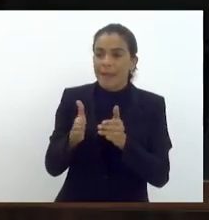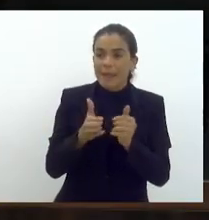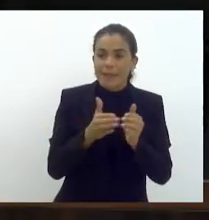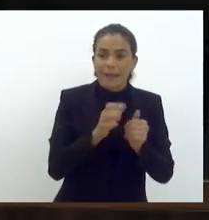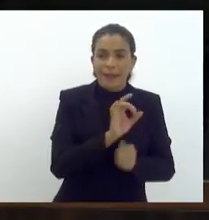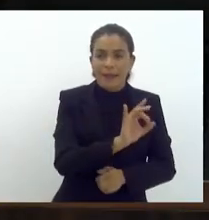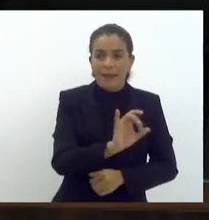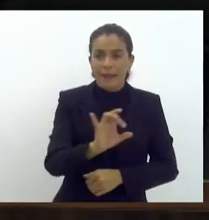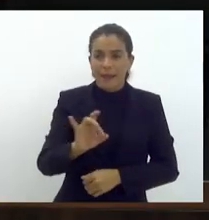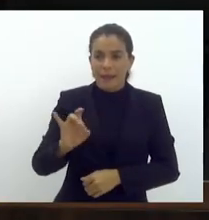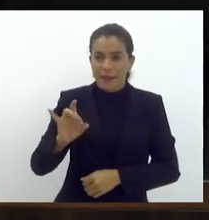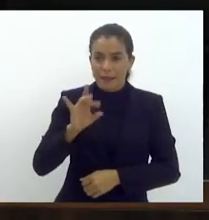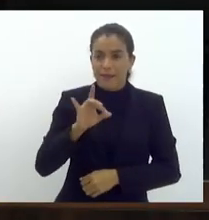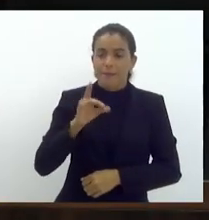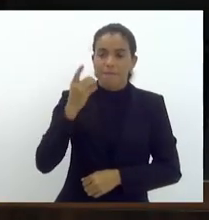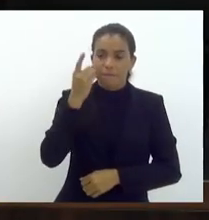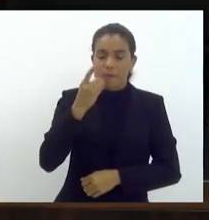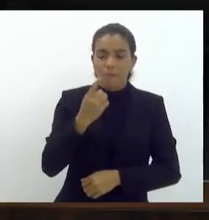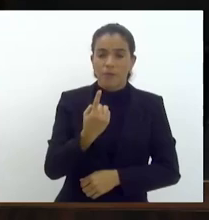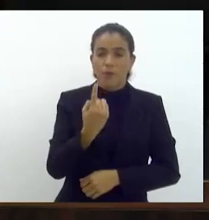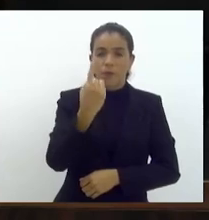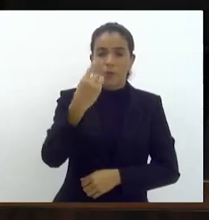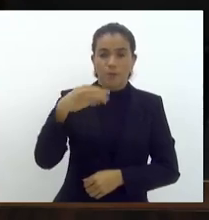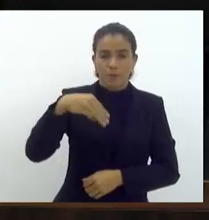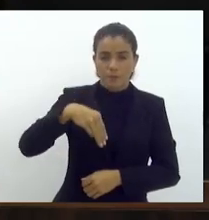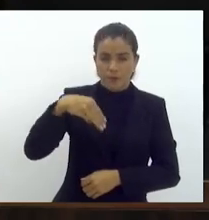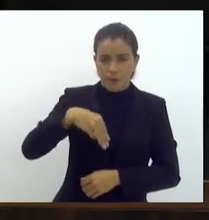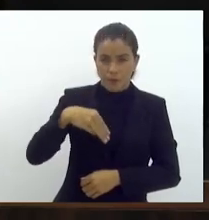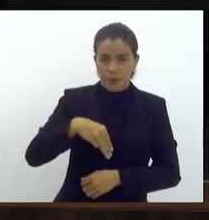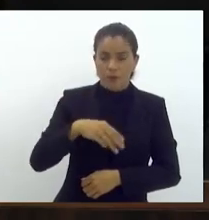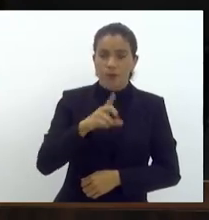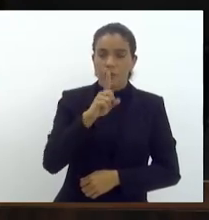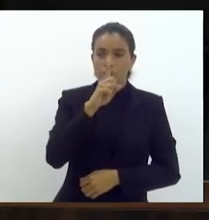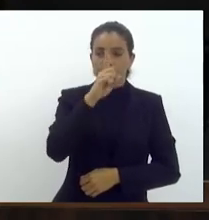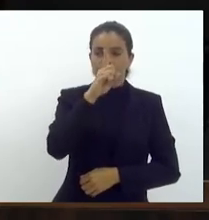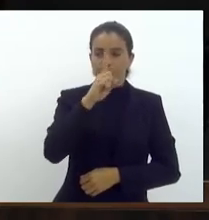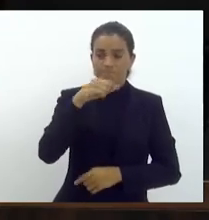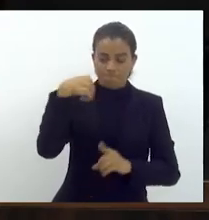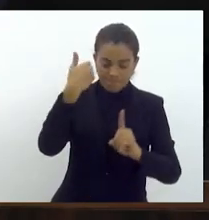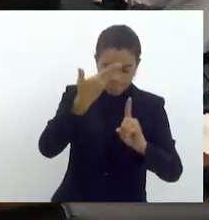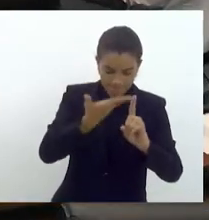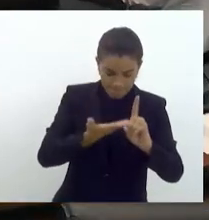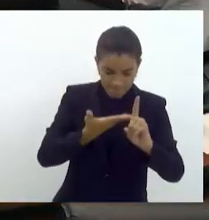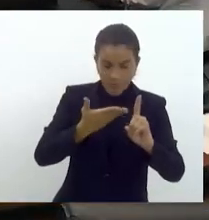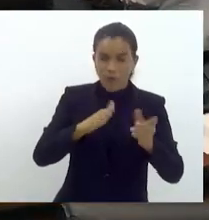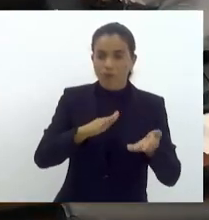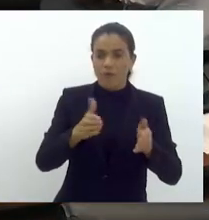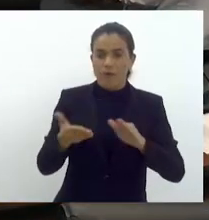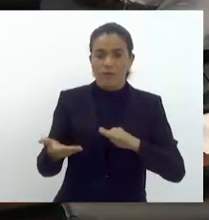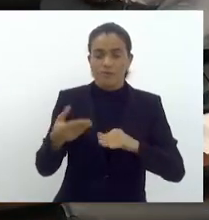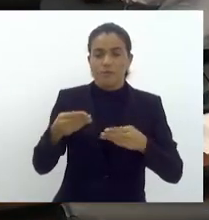parlamentar um minuto silêncio em homenagem ao falecimento do ministro